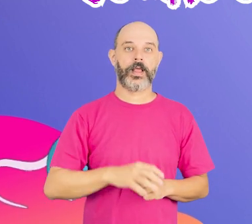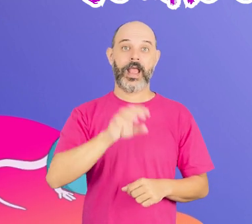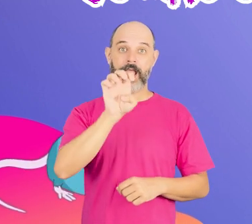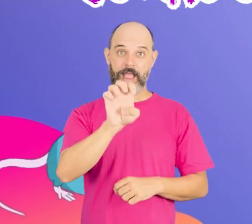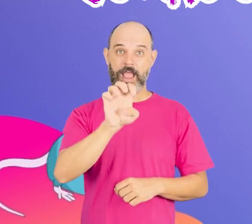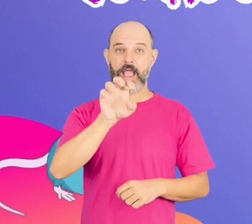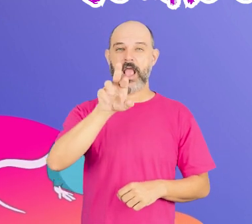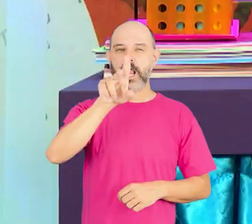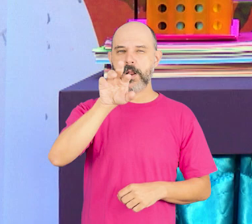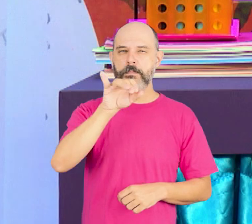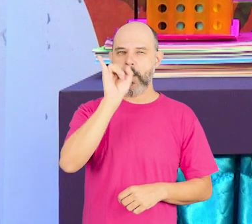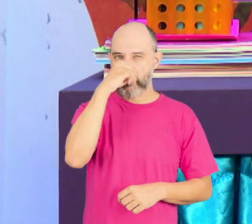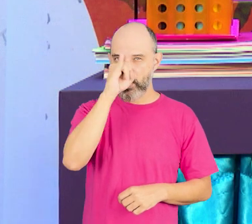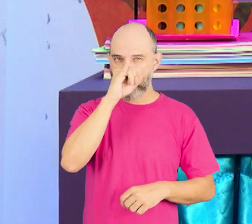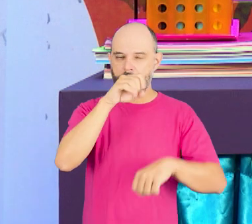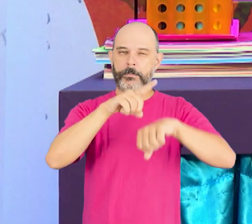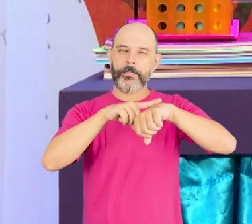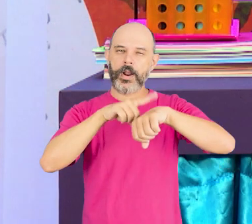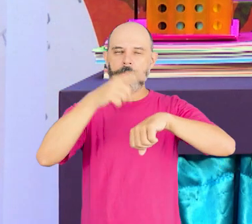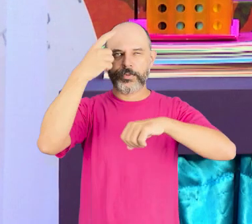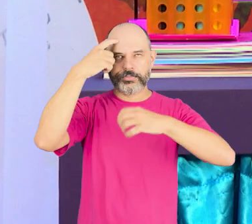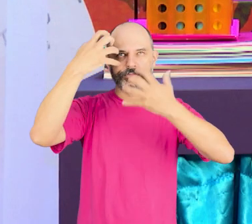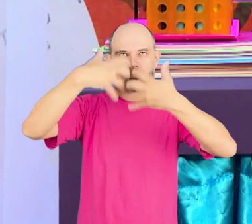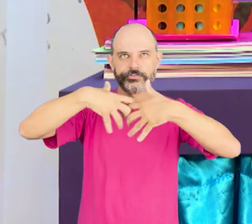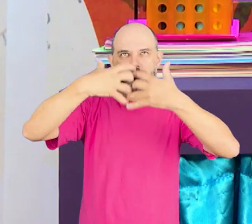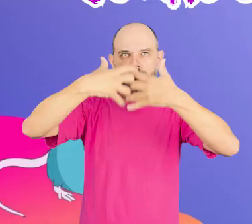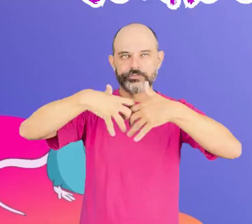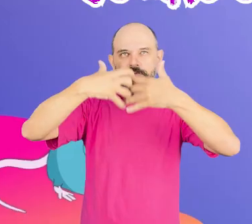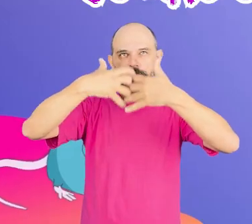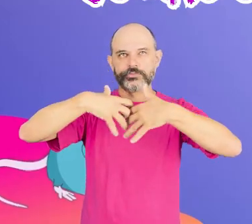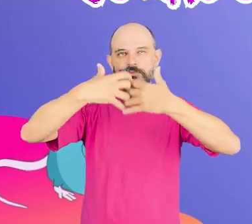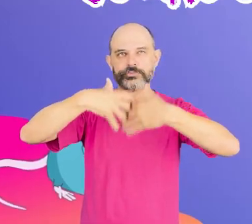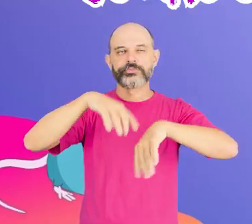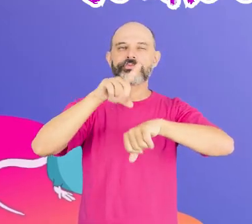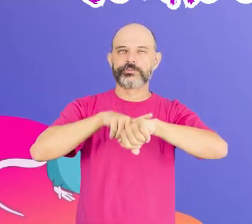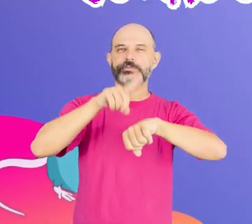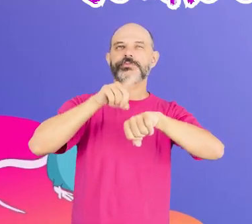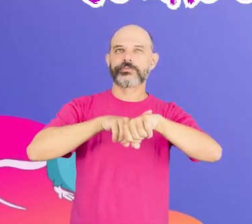irmãos porquinhos. Tempo pra pensar.